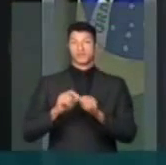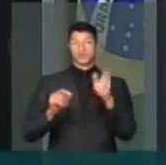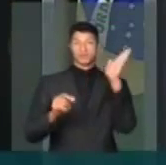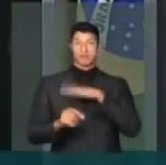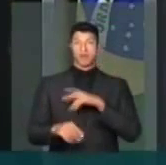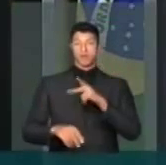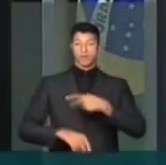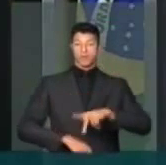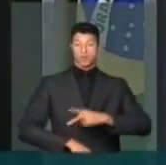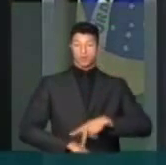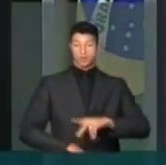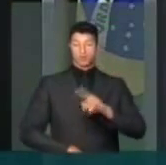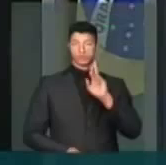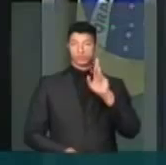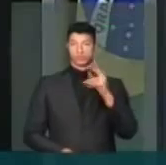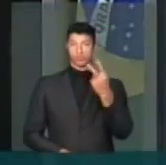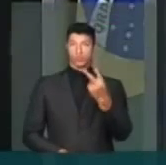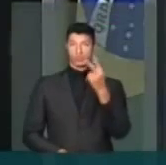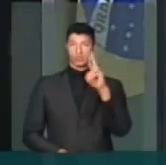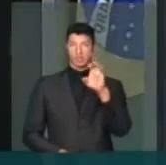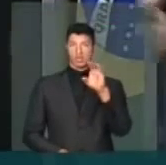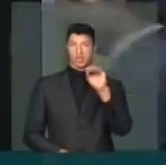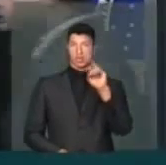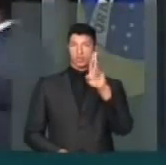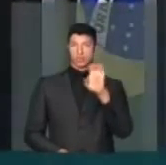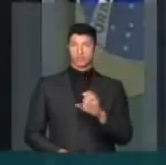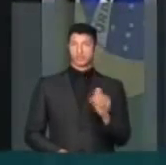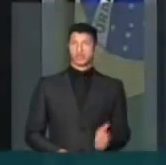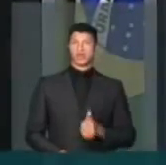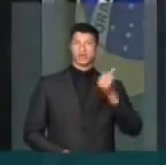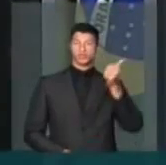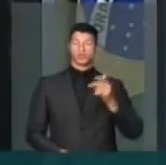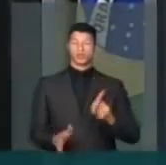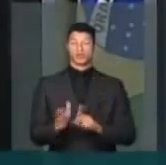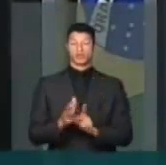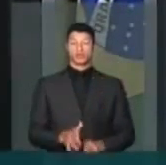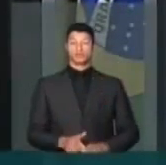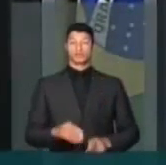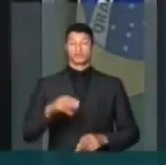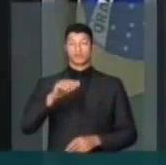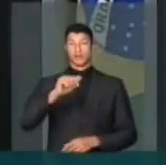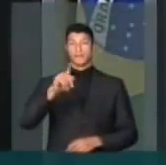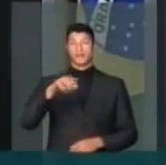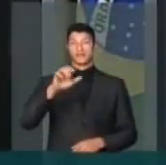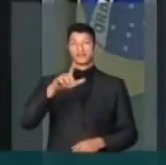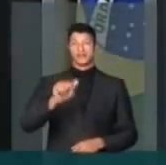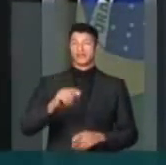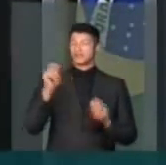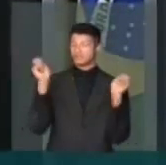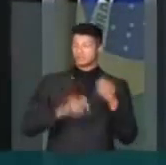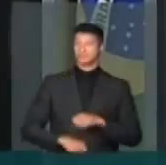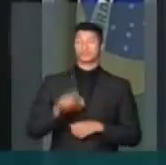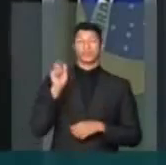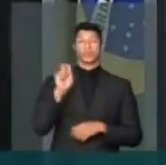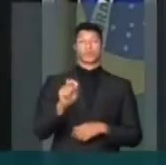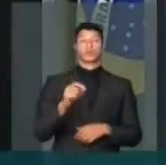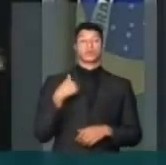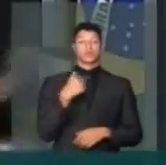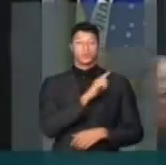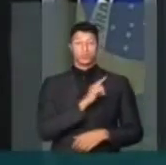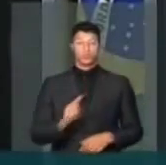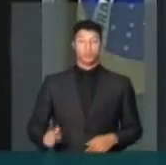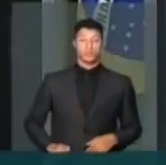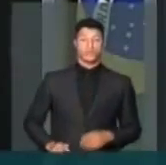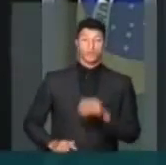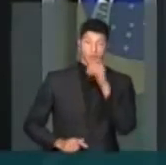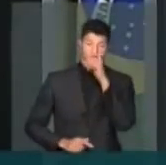país. Dois recordes que são resultado da mazela e da incompetência com que esse